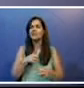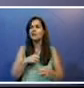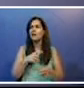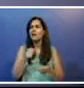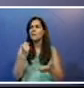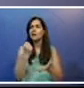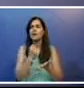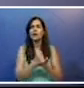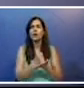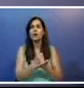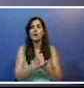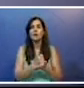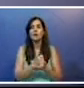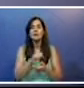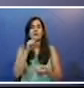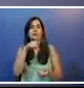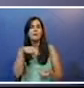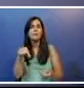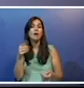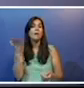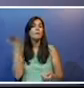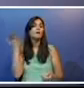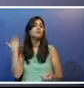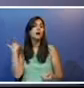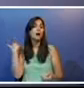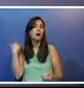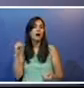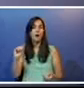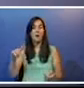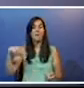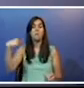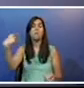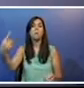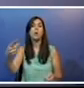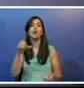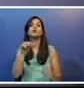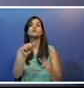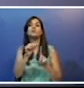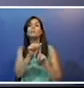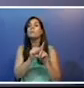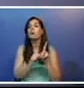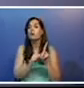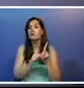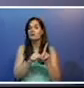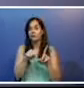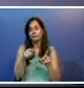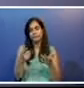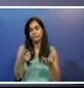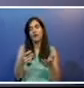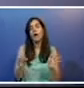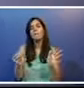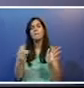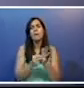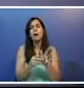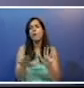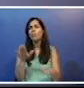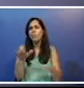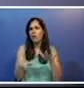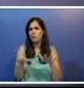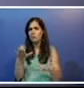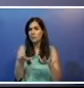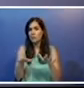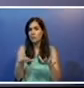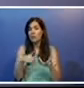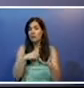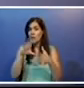Semana passada, próximo mês, hoje, são os marcadores temporais. E outros conectores que